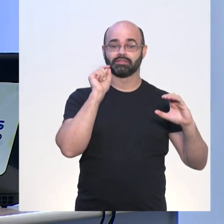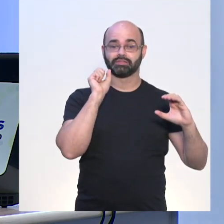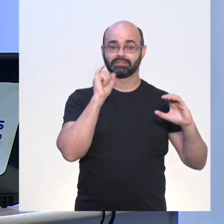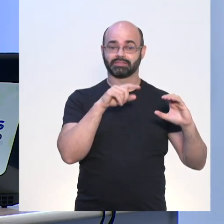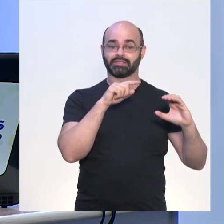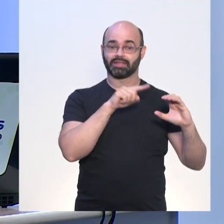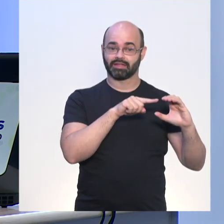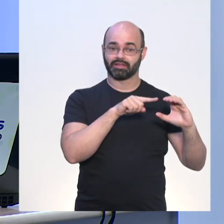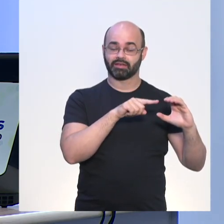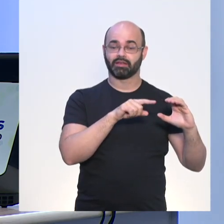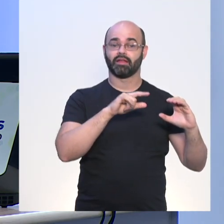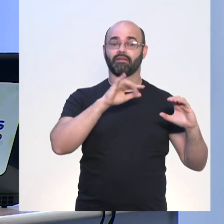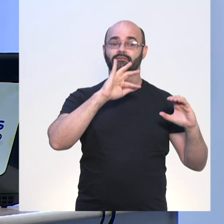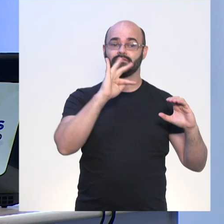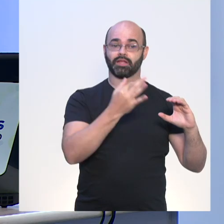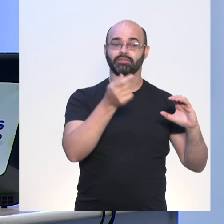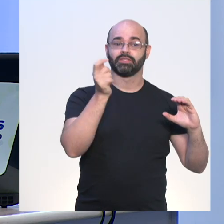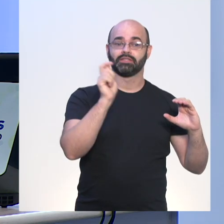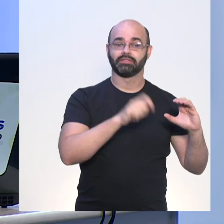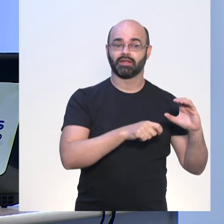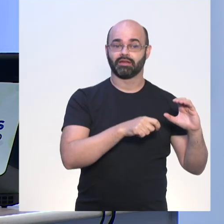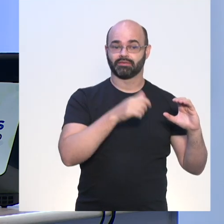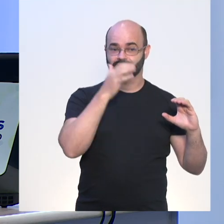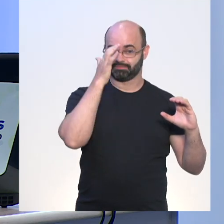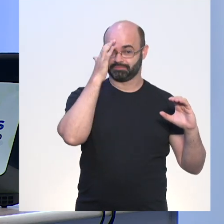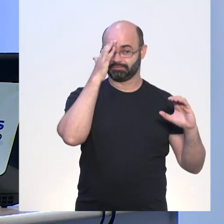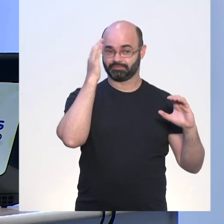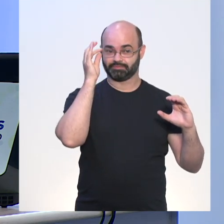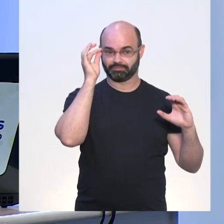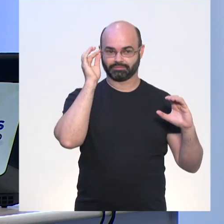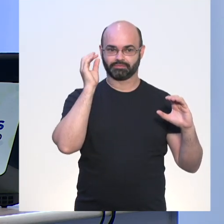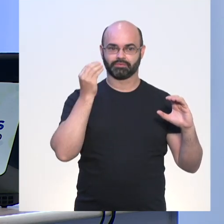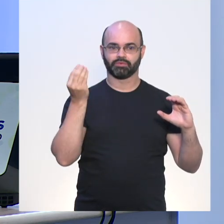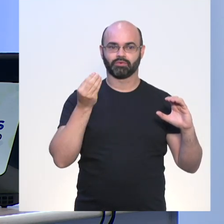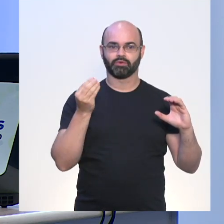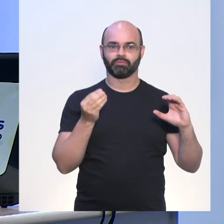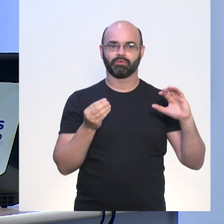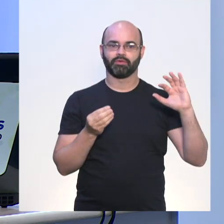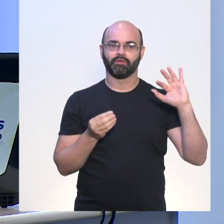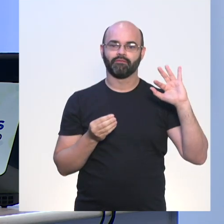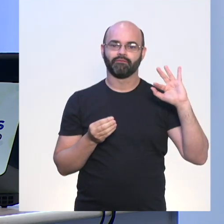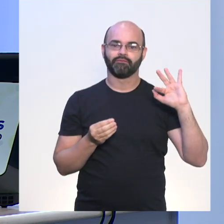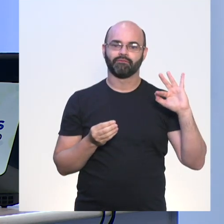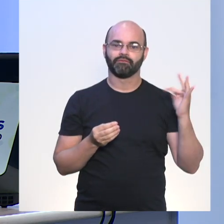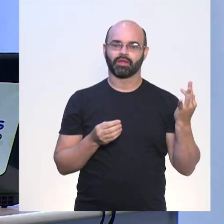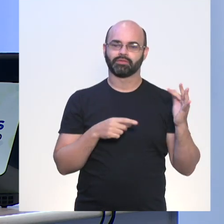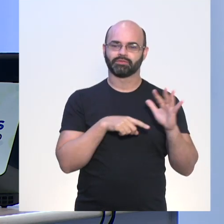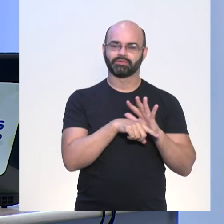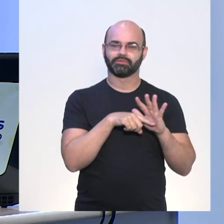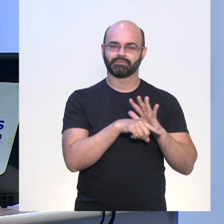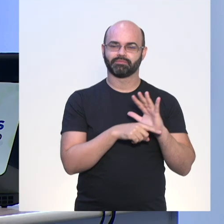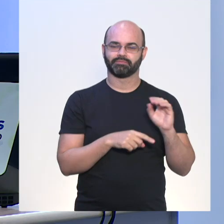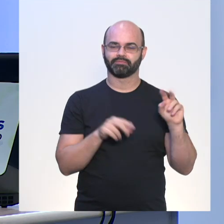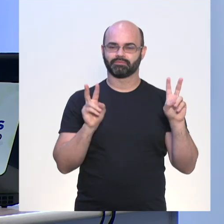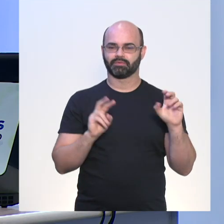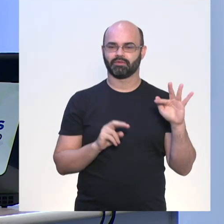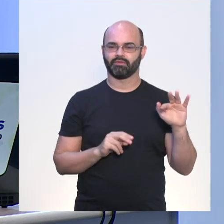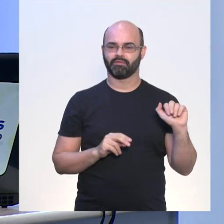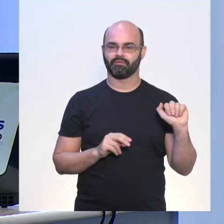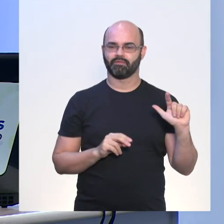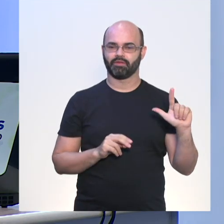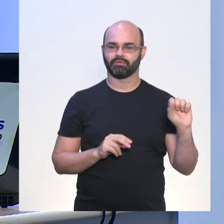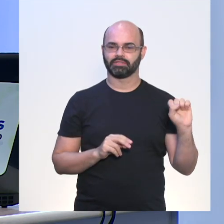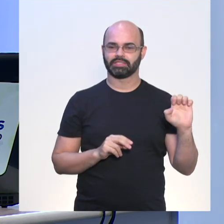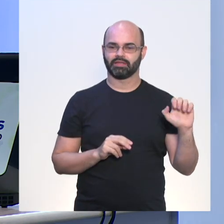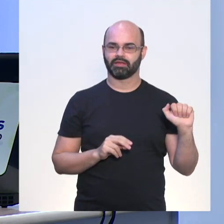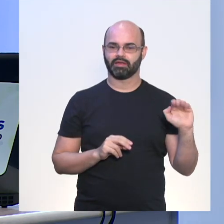que ela seja falsa. É a ideia popperiana da falseabilidade. Porque, vejam só,